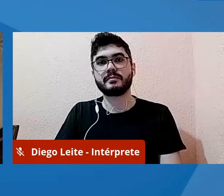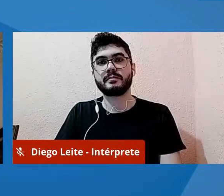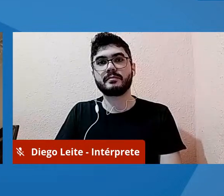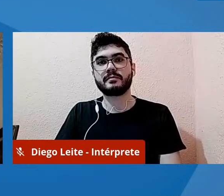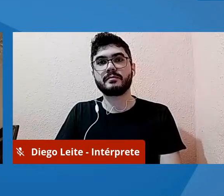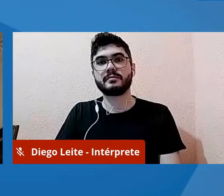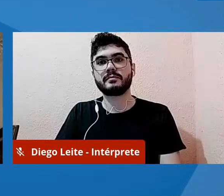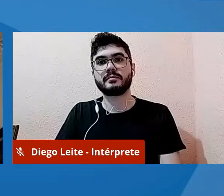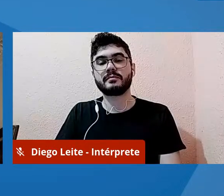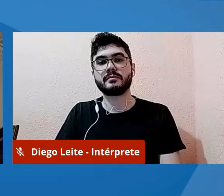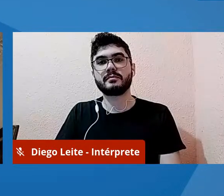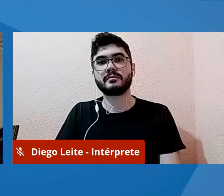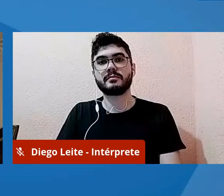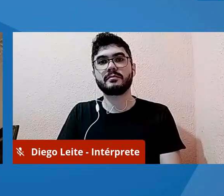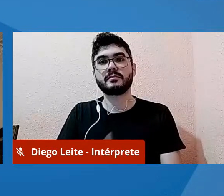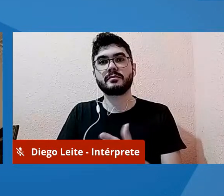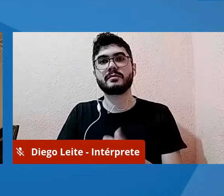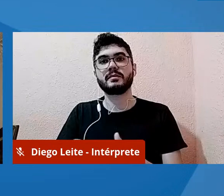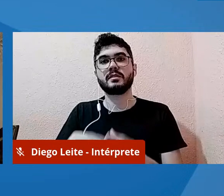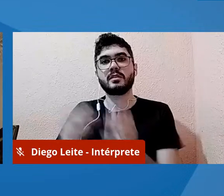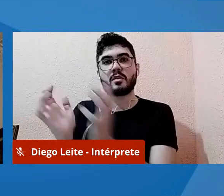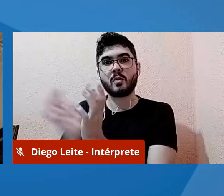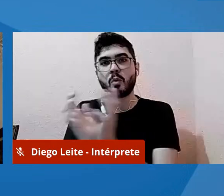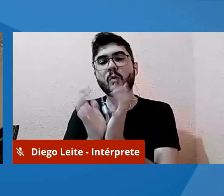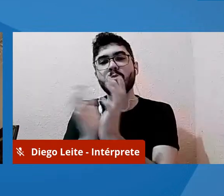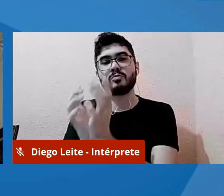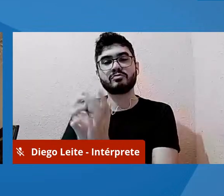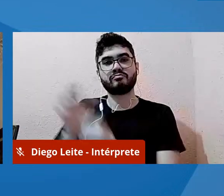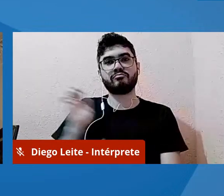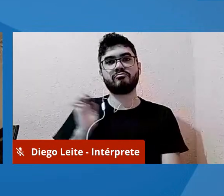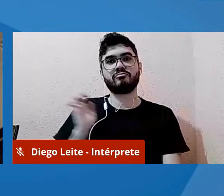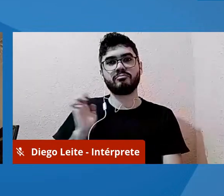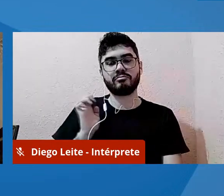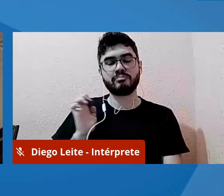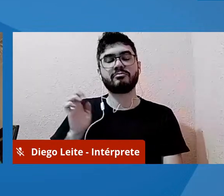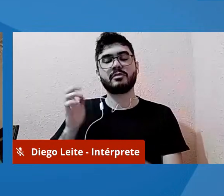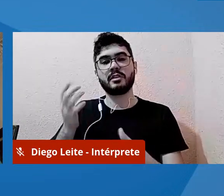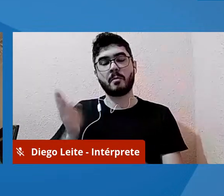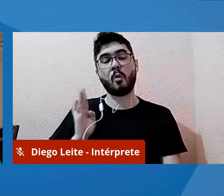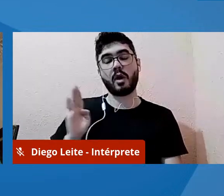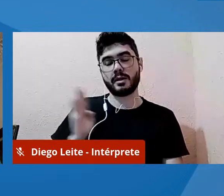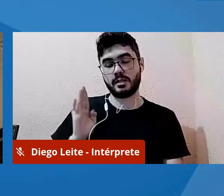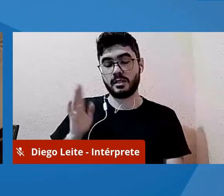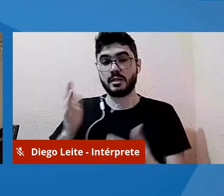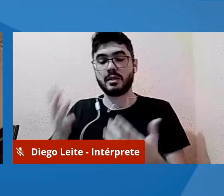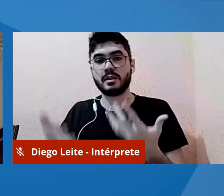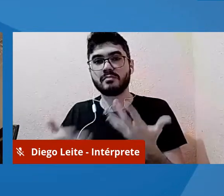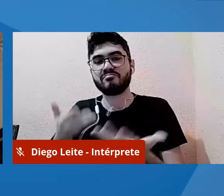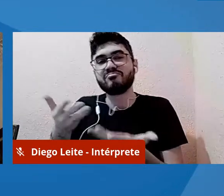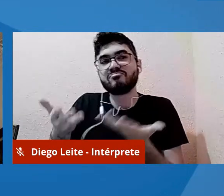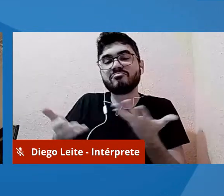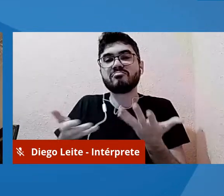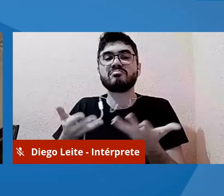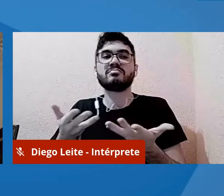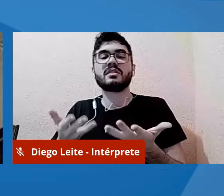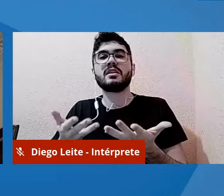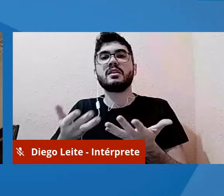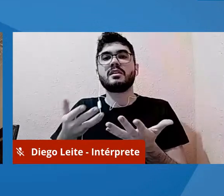a burguesia, os setores hegemônicos da burguesia, não são